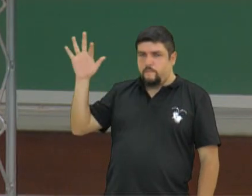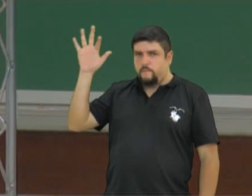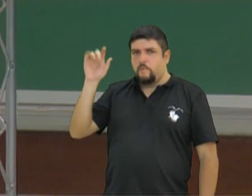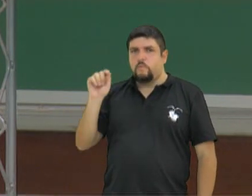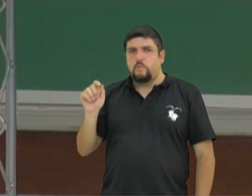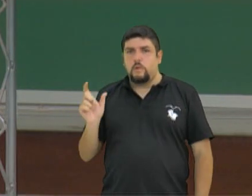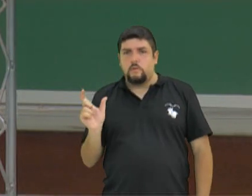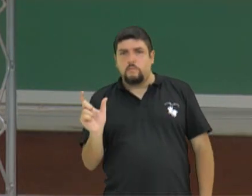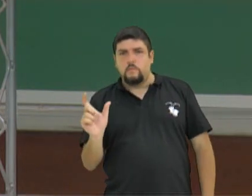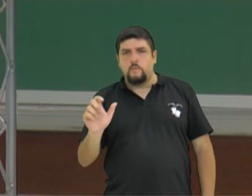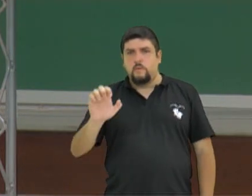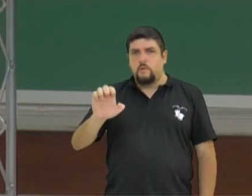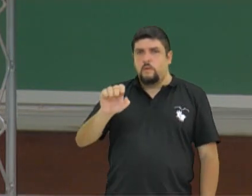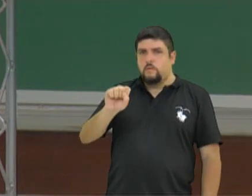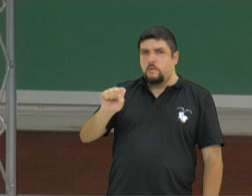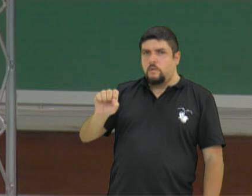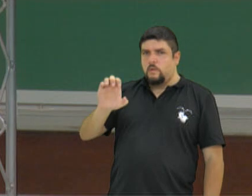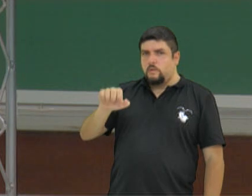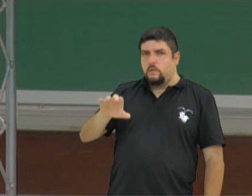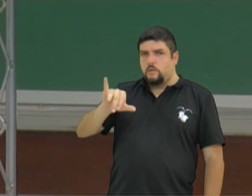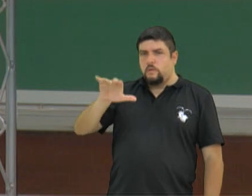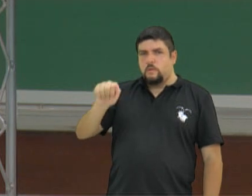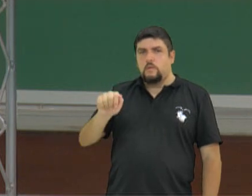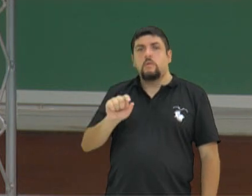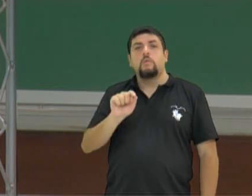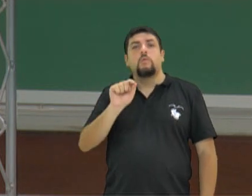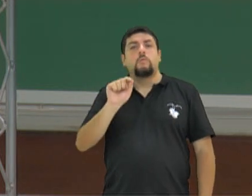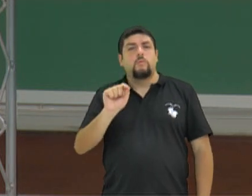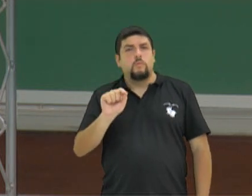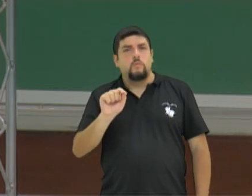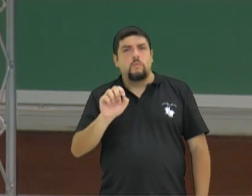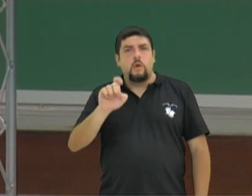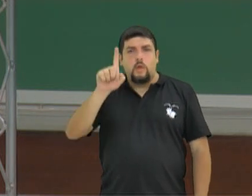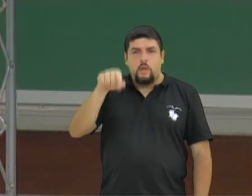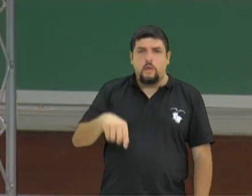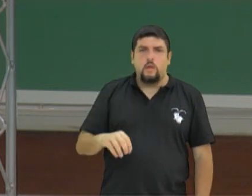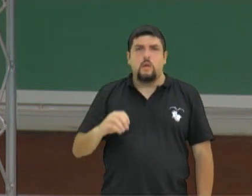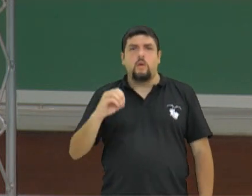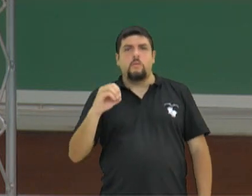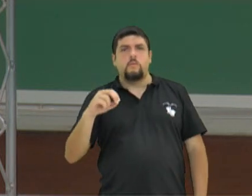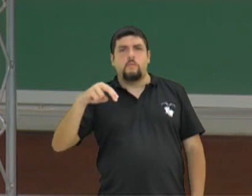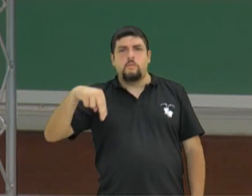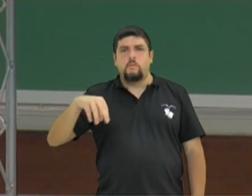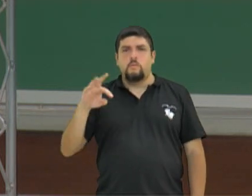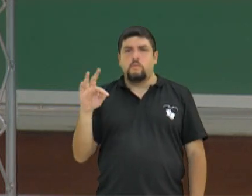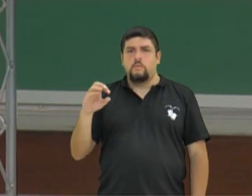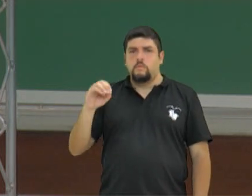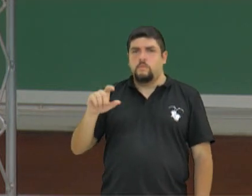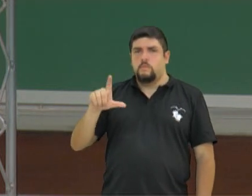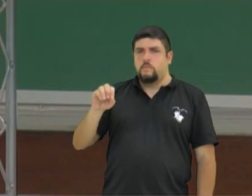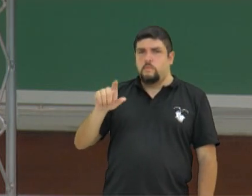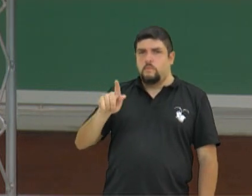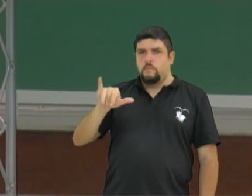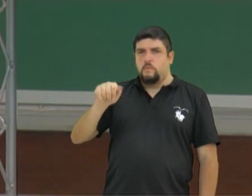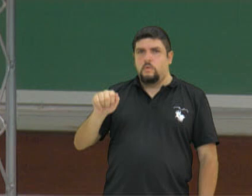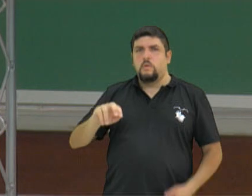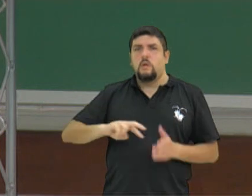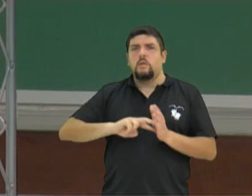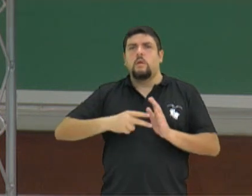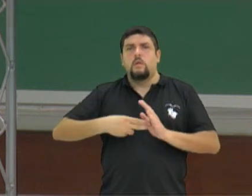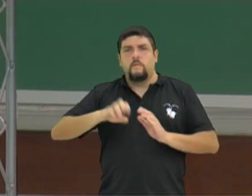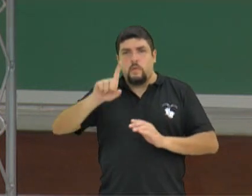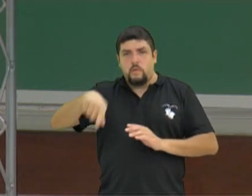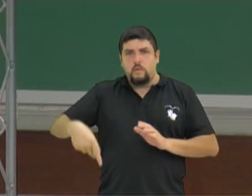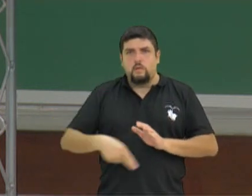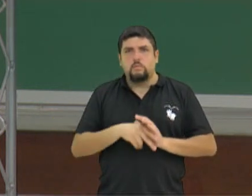a essência dos fenômenos, da natureza das coisas, que é ontologia. Né? A ontologia é aquilo que vai tentar dar